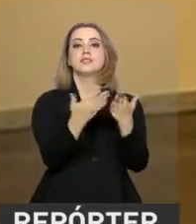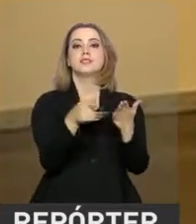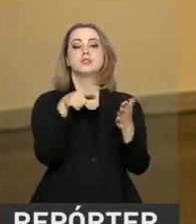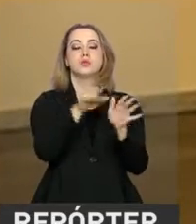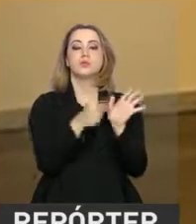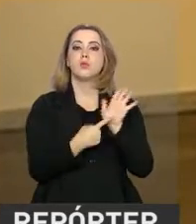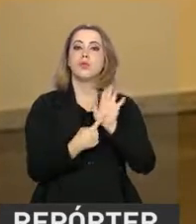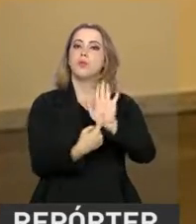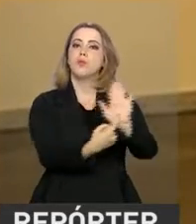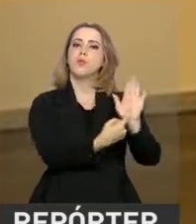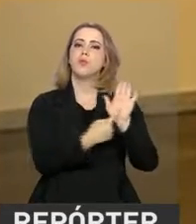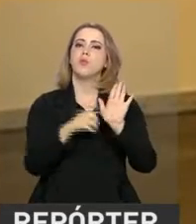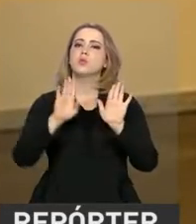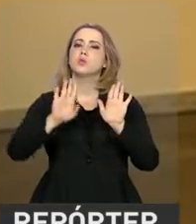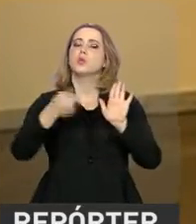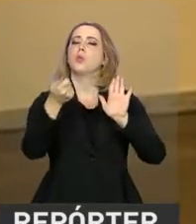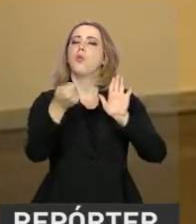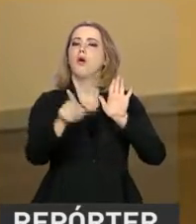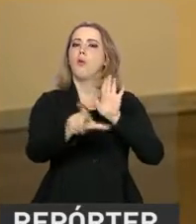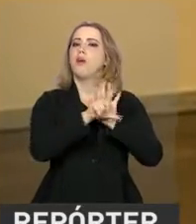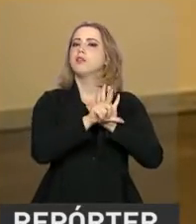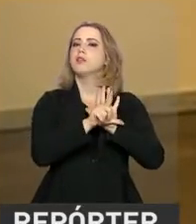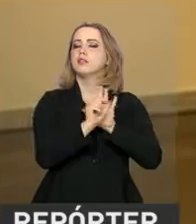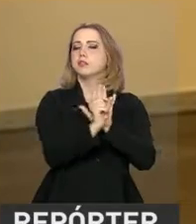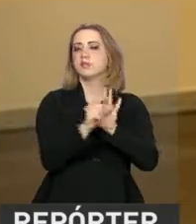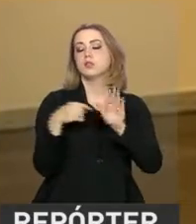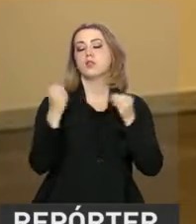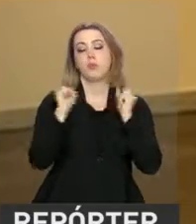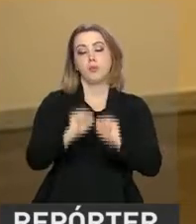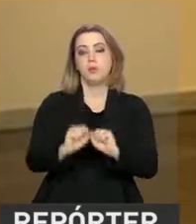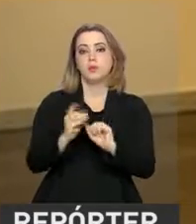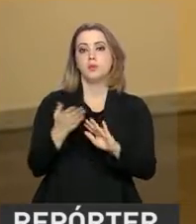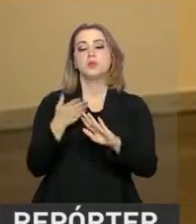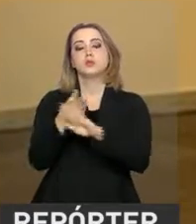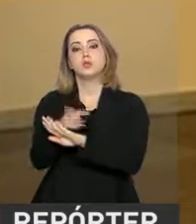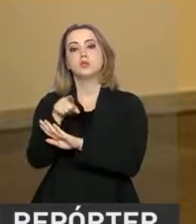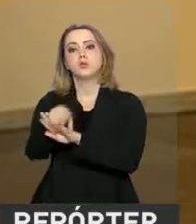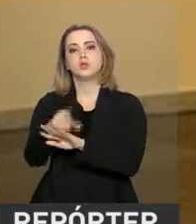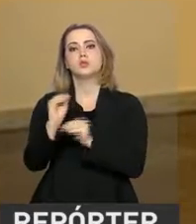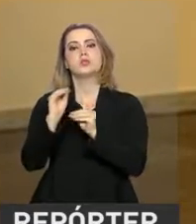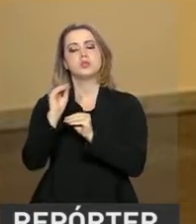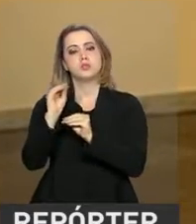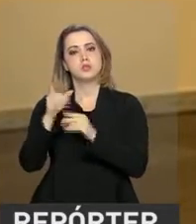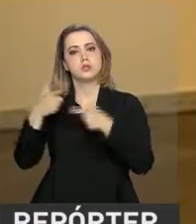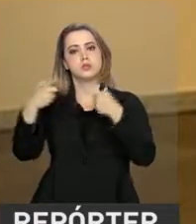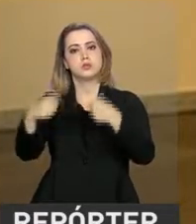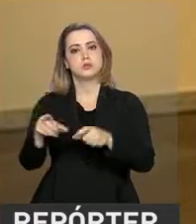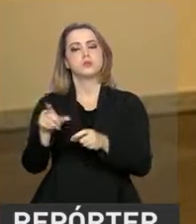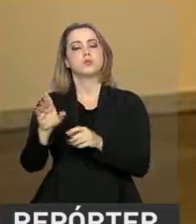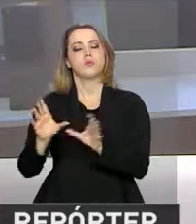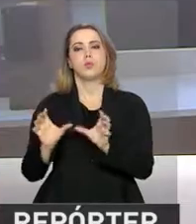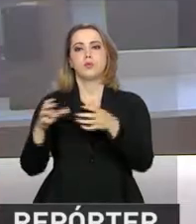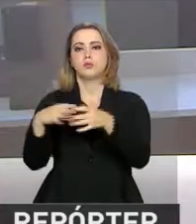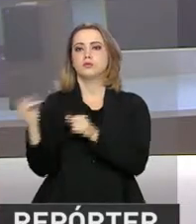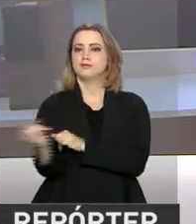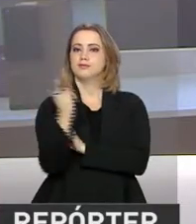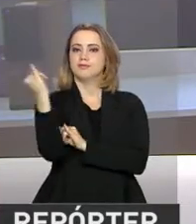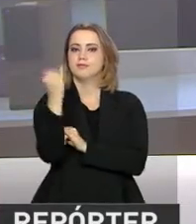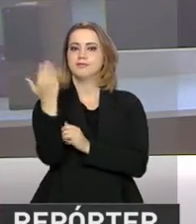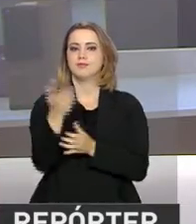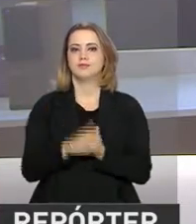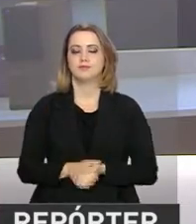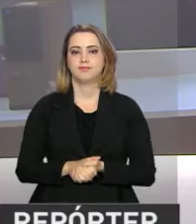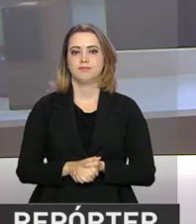mostrando o marco legal e de como eles podem estar com ao cumprir a lei atendendo o segmento importantíssimo o